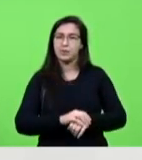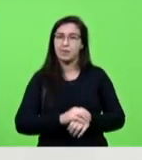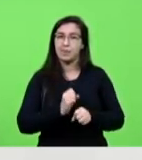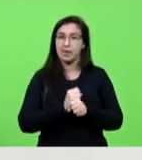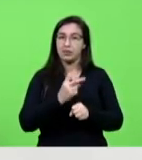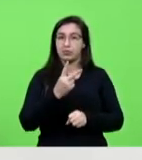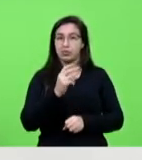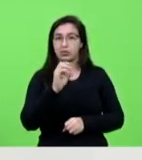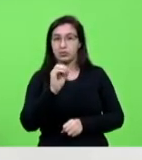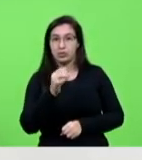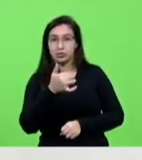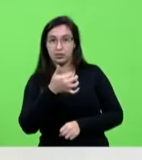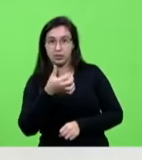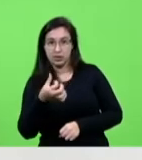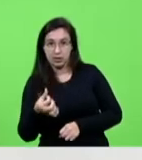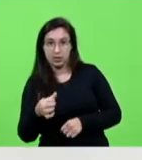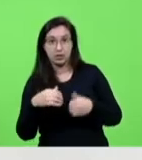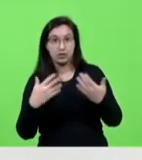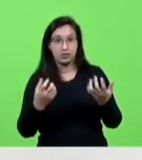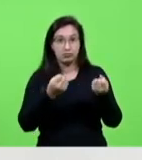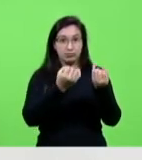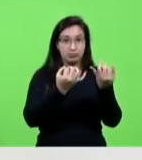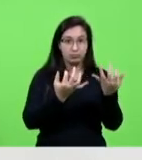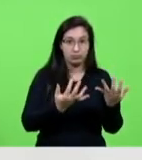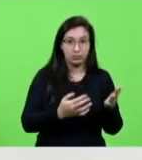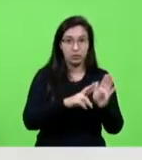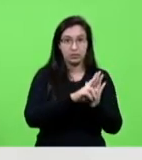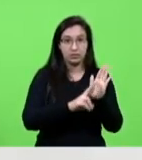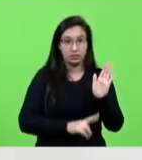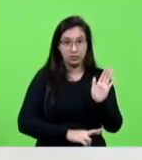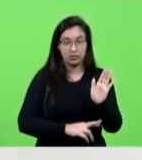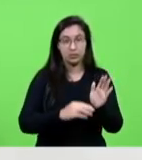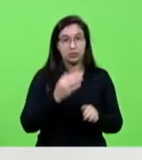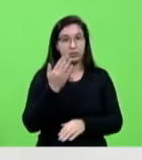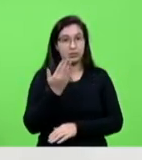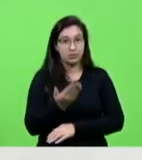2016, então, portanto, o relatório do